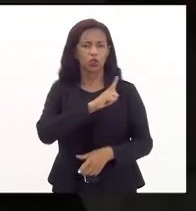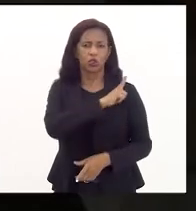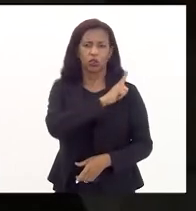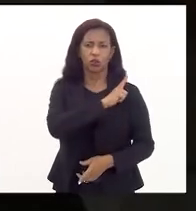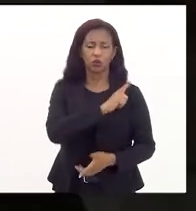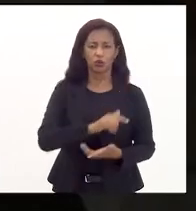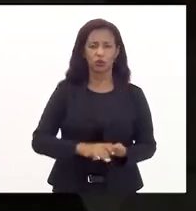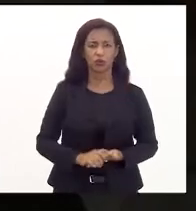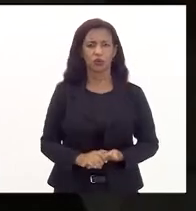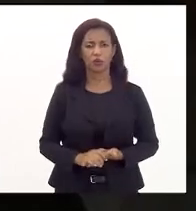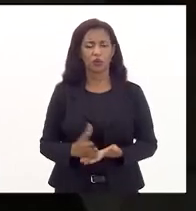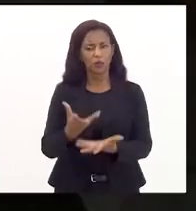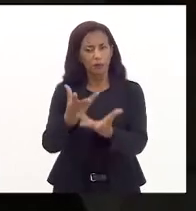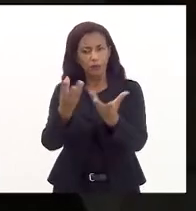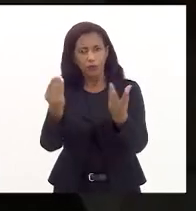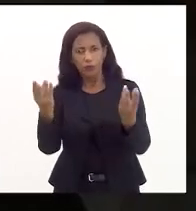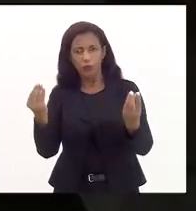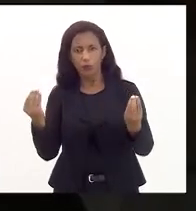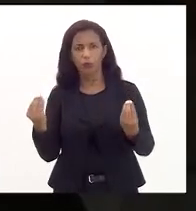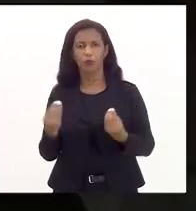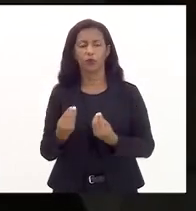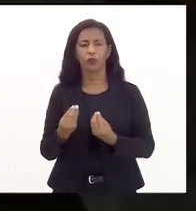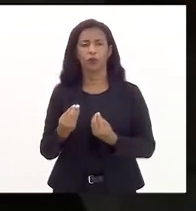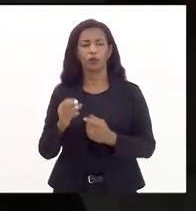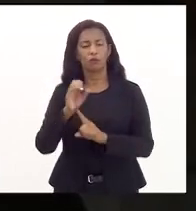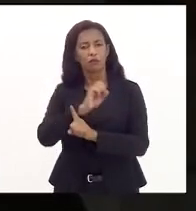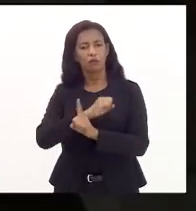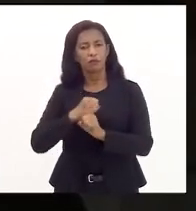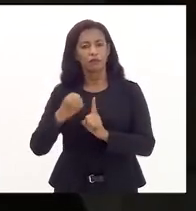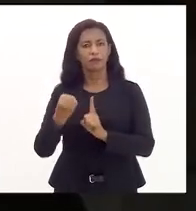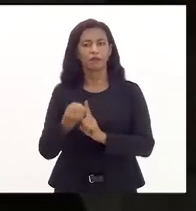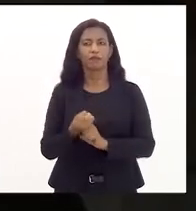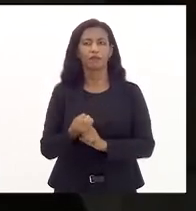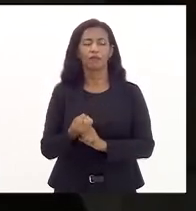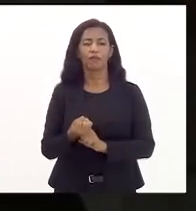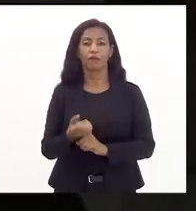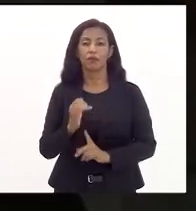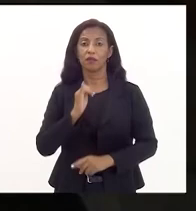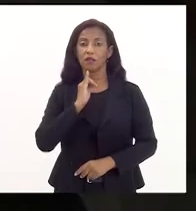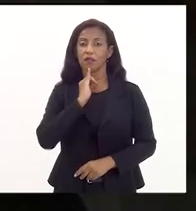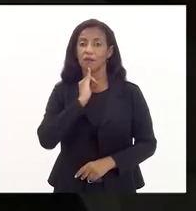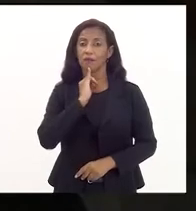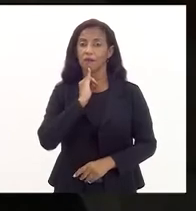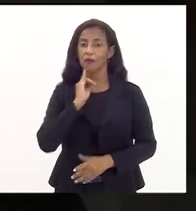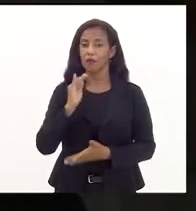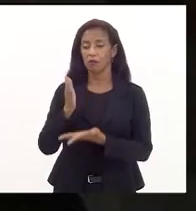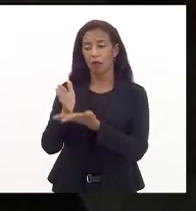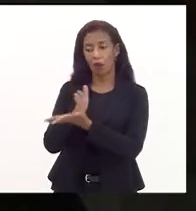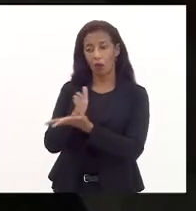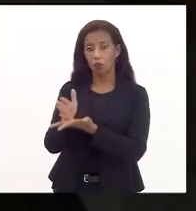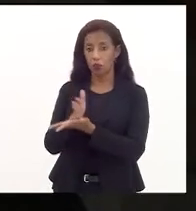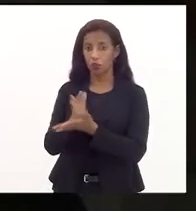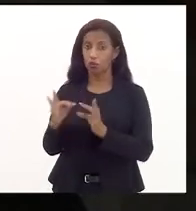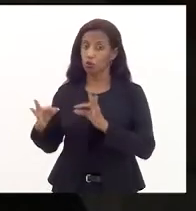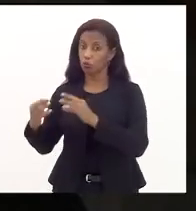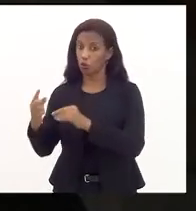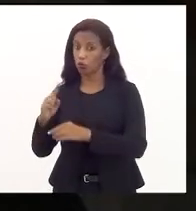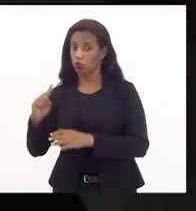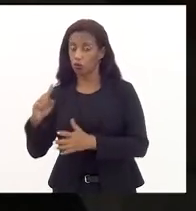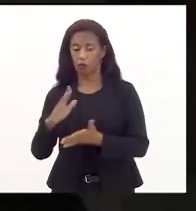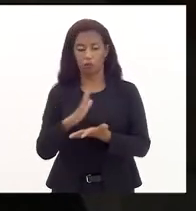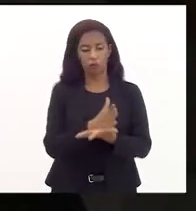gestores e muitos dessa sociedade, felizmente não a maioria,